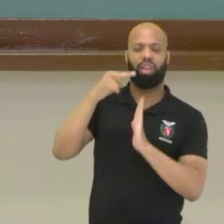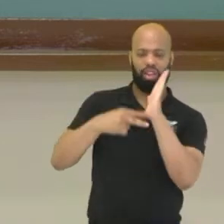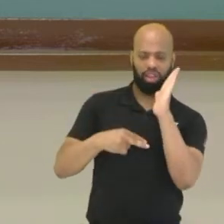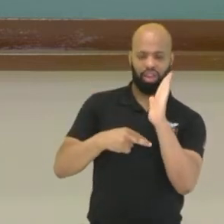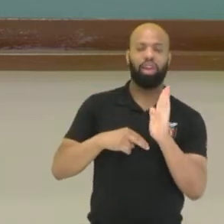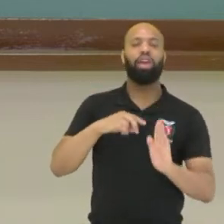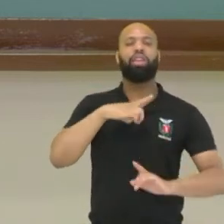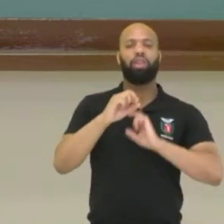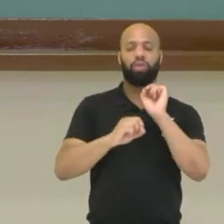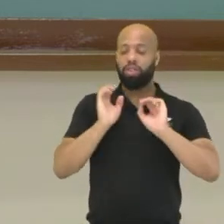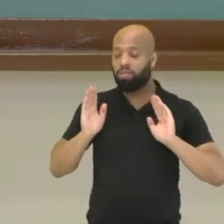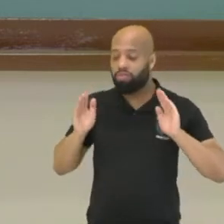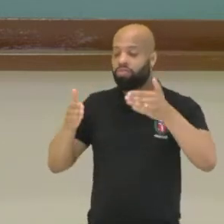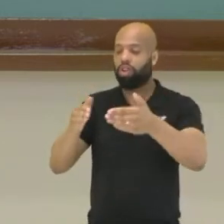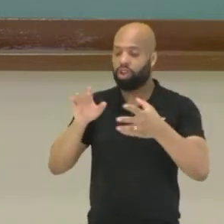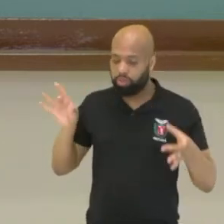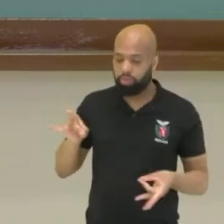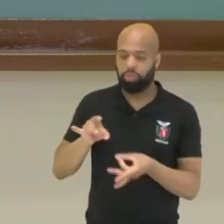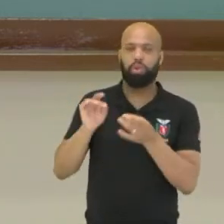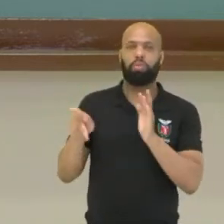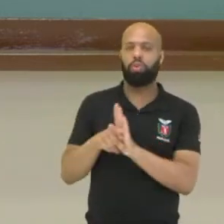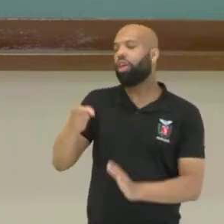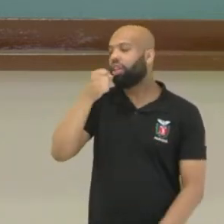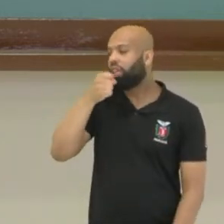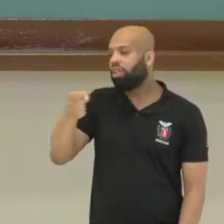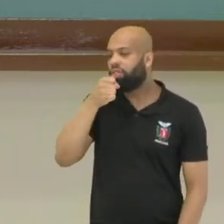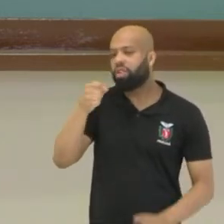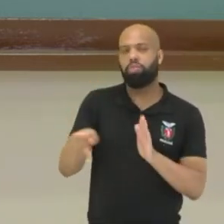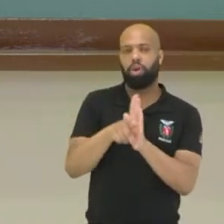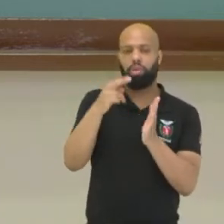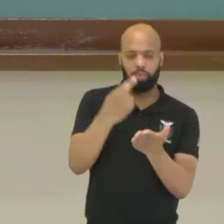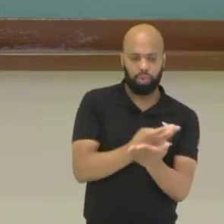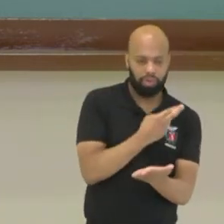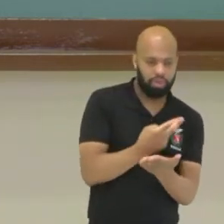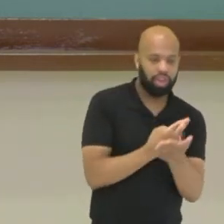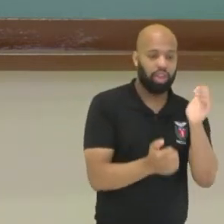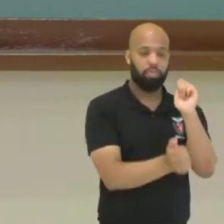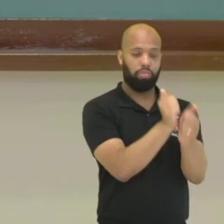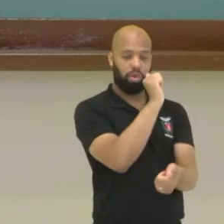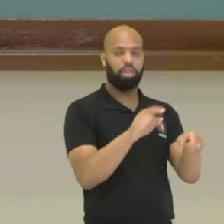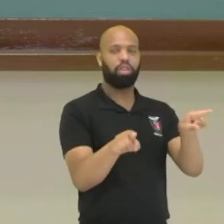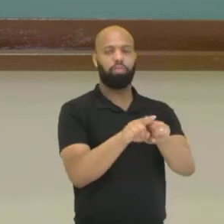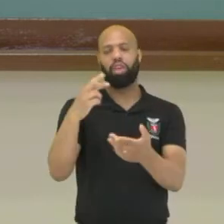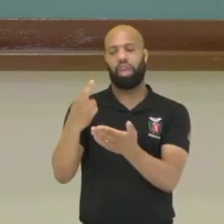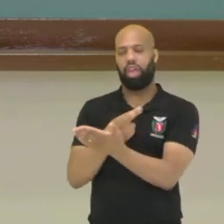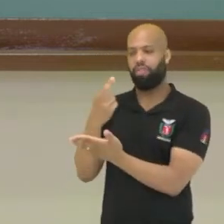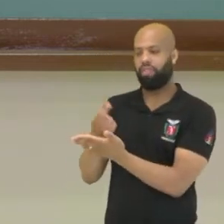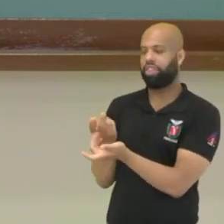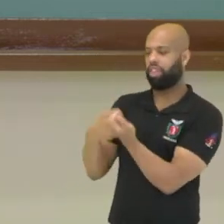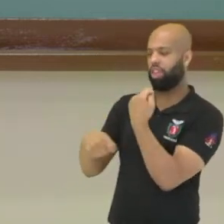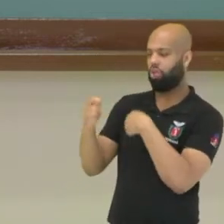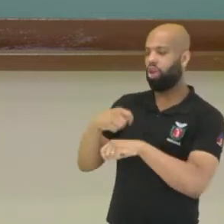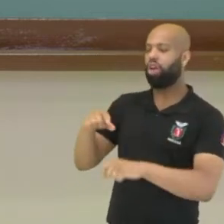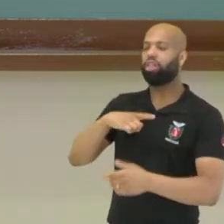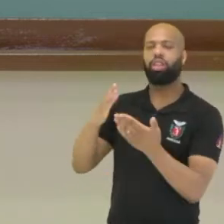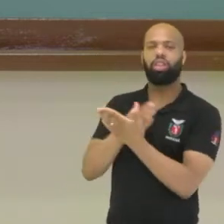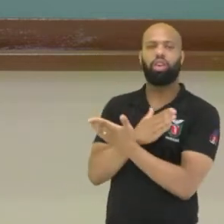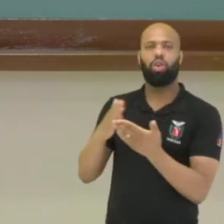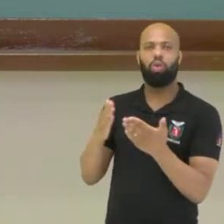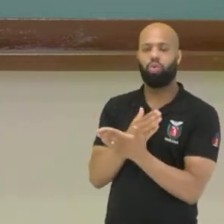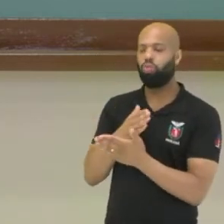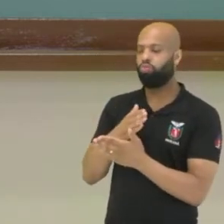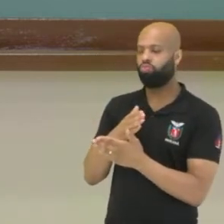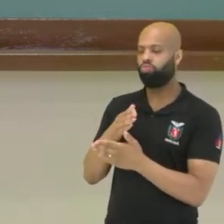tenho que ter um direcionamento da entrevista, se é para uma revista esportiva, para uma revista de negócios, algum público